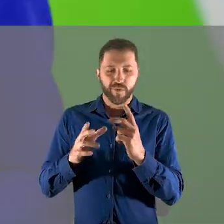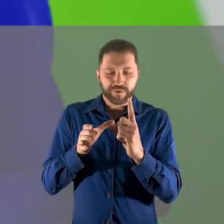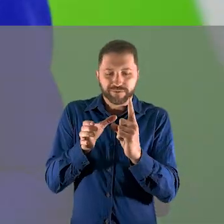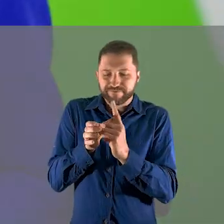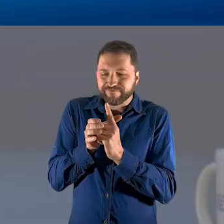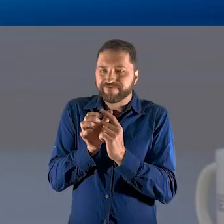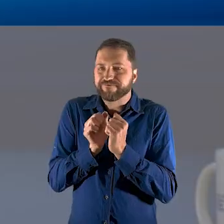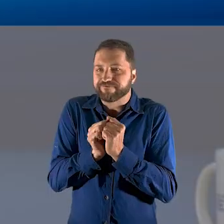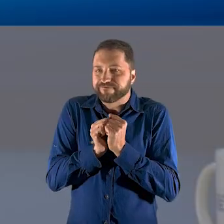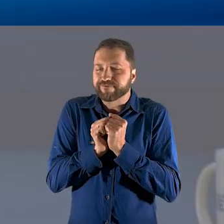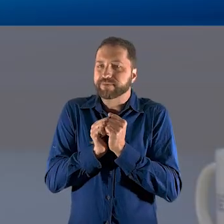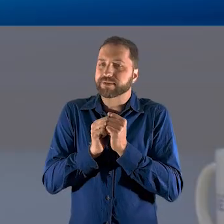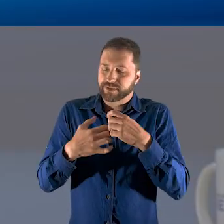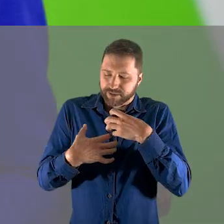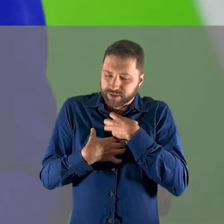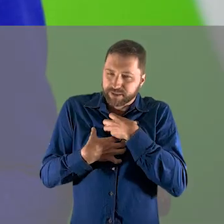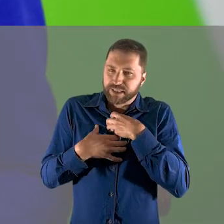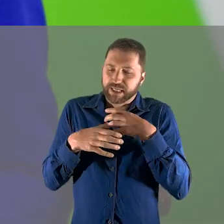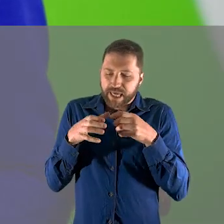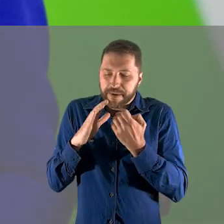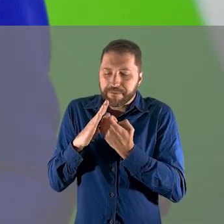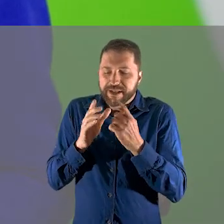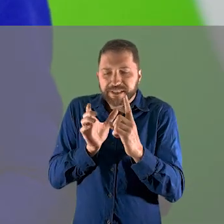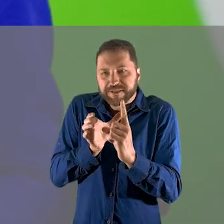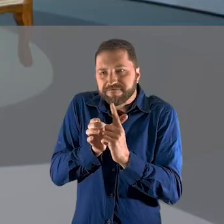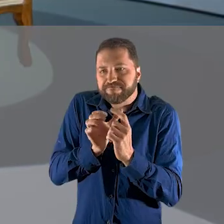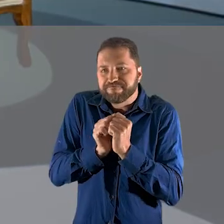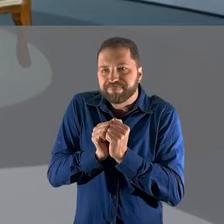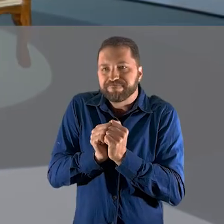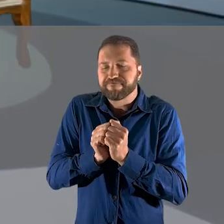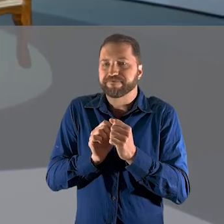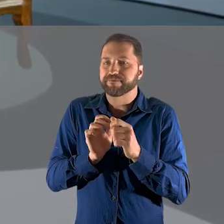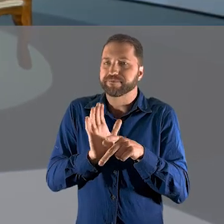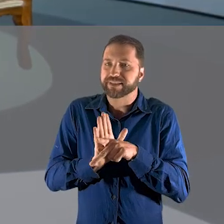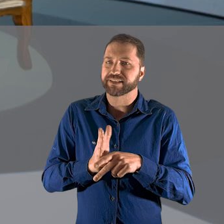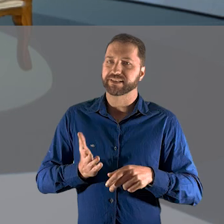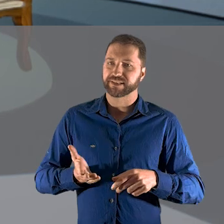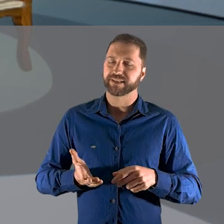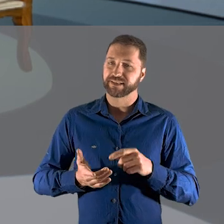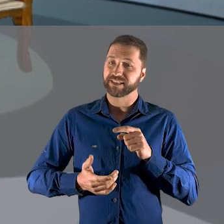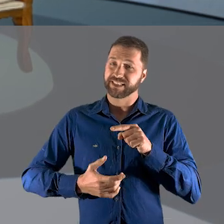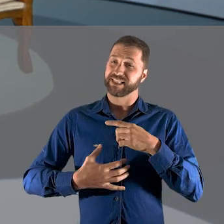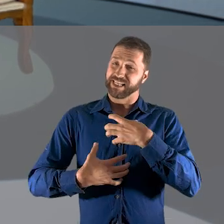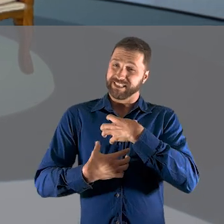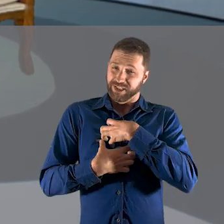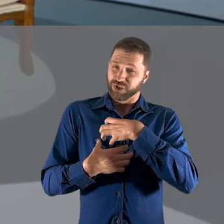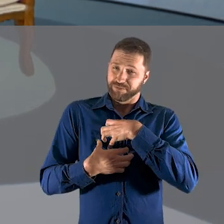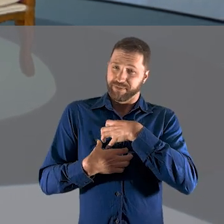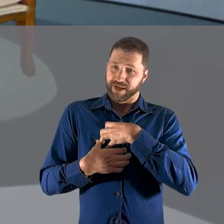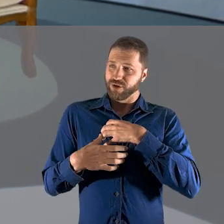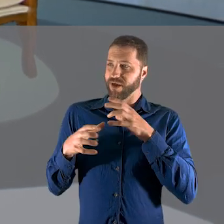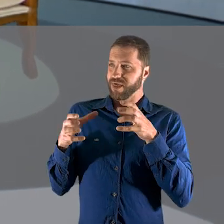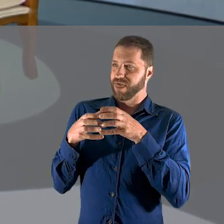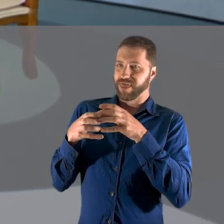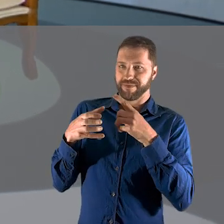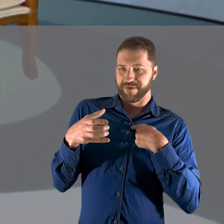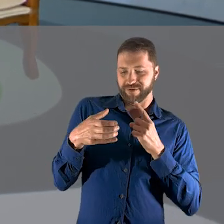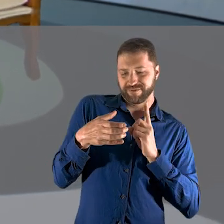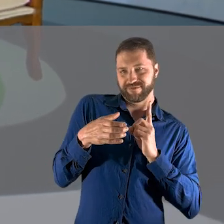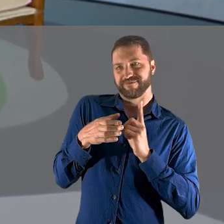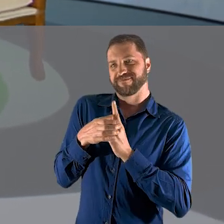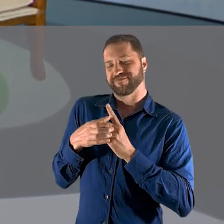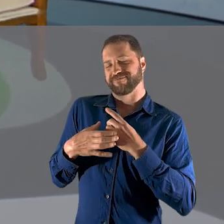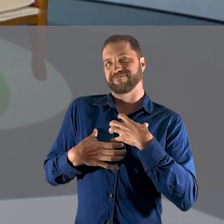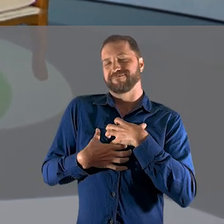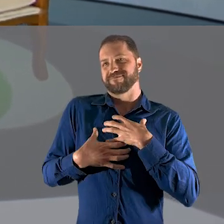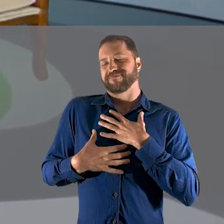fazem parte né você se sentir pertencente né exato porque exato o sentimento de pertencimento é uma necessidade do